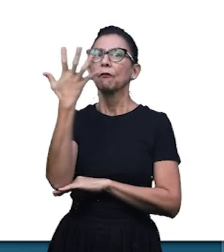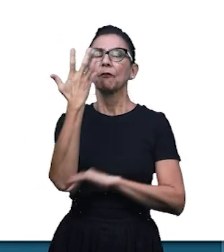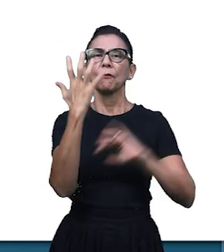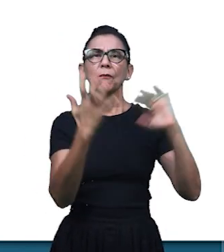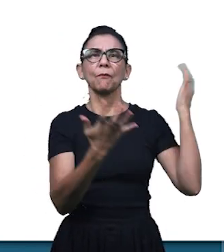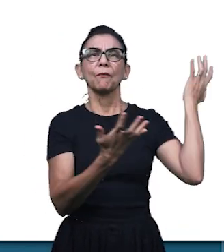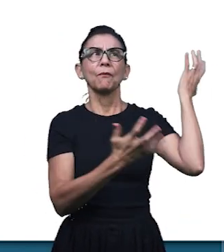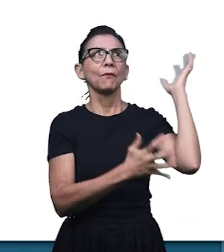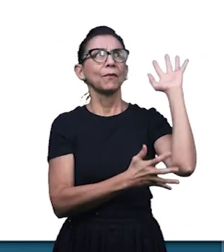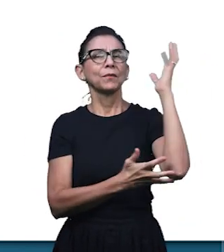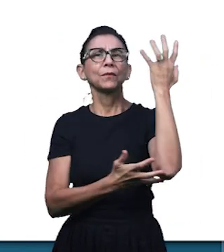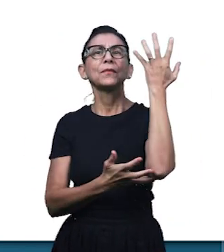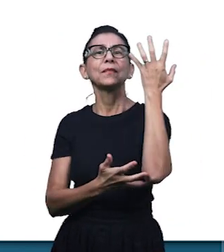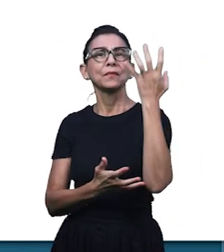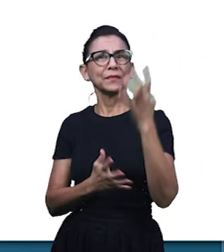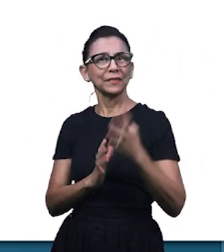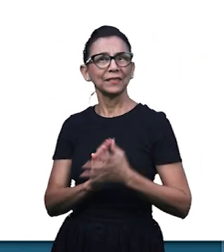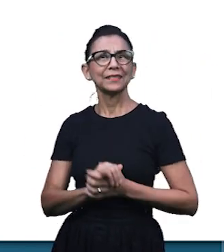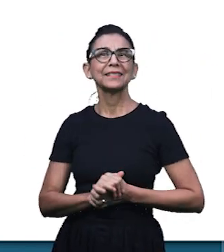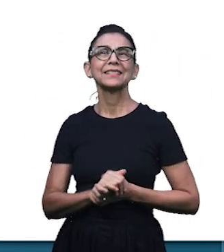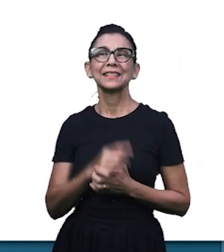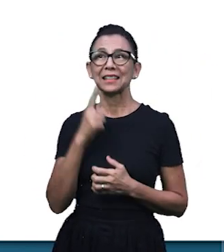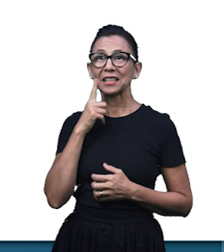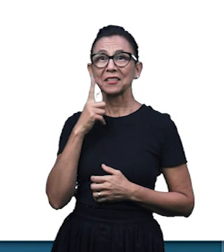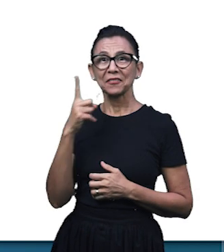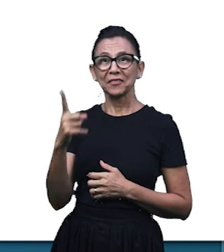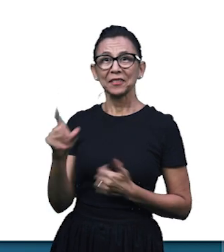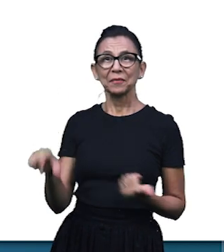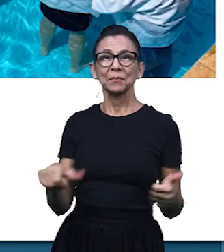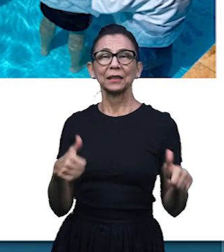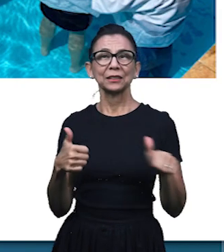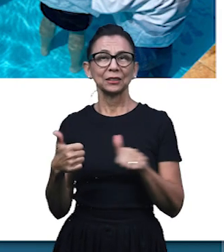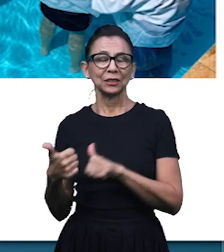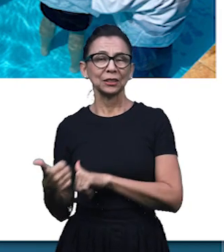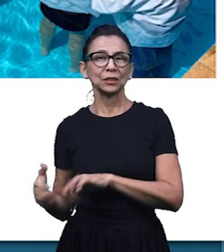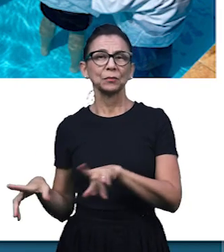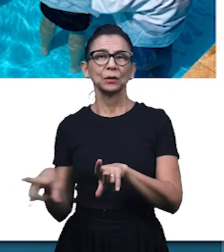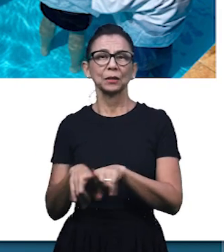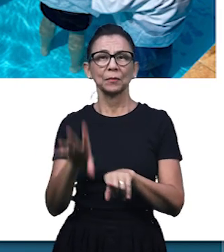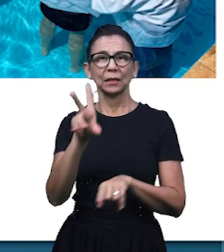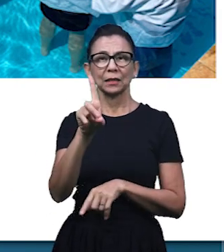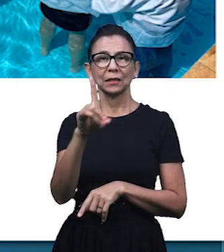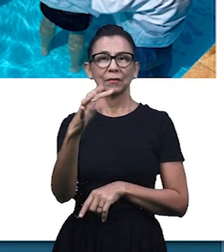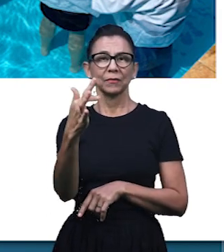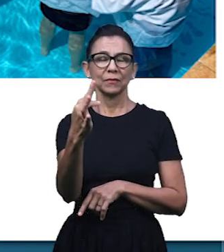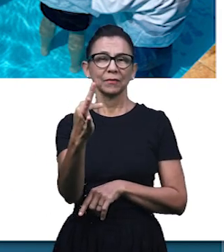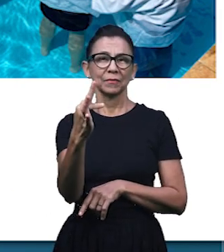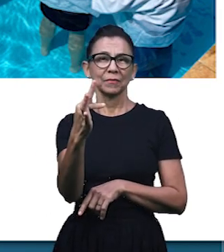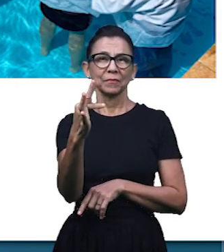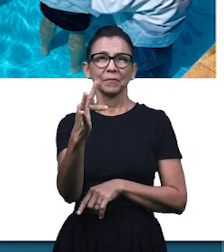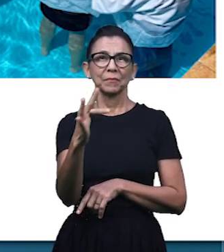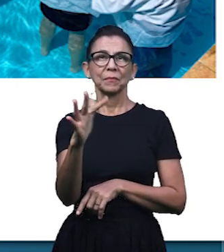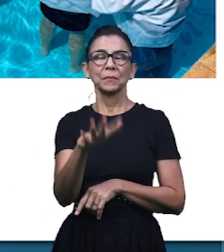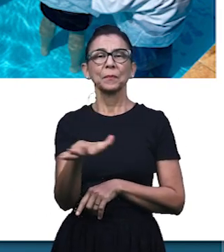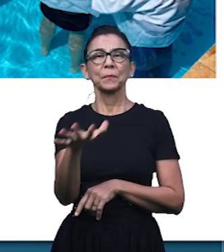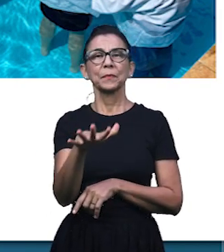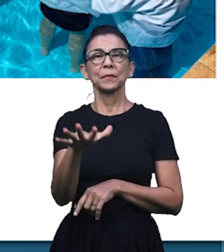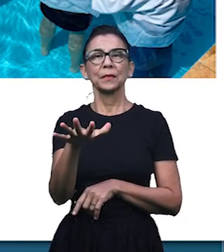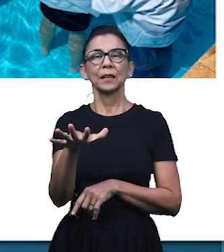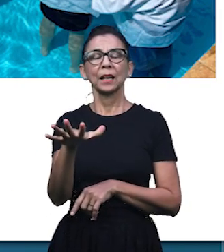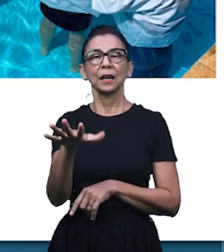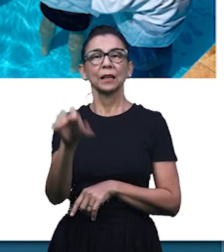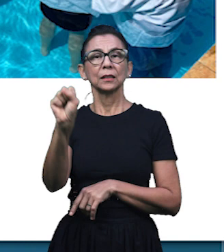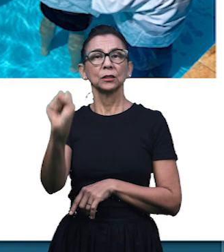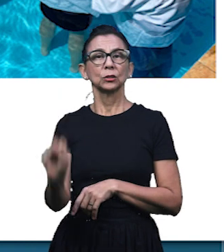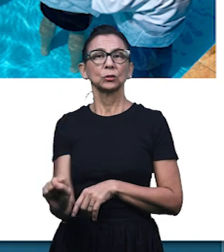né, muito verde, e os irmãos que desceram as águas, aí você vê na fotografia. Batismos agora no Distrito Federal, na região da área